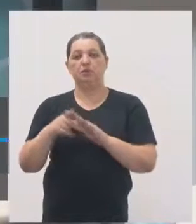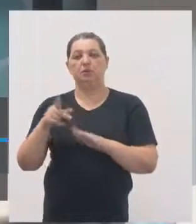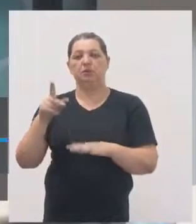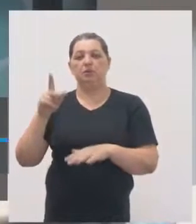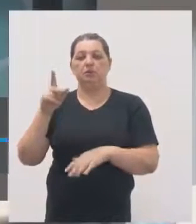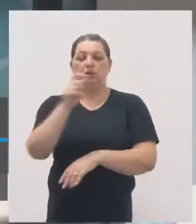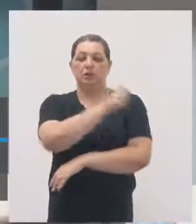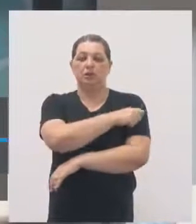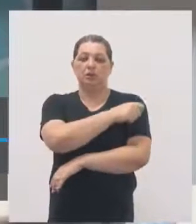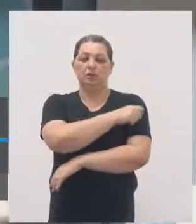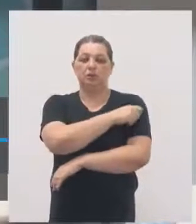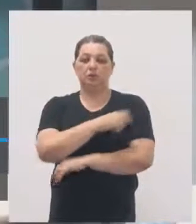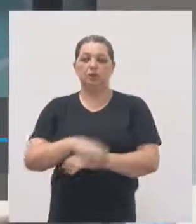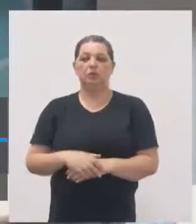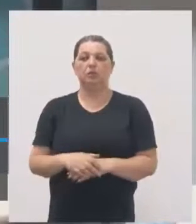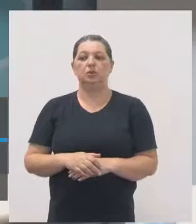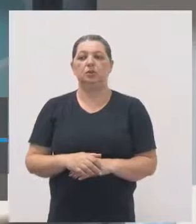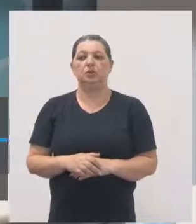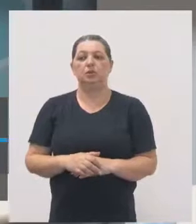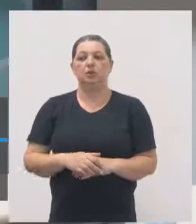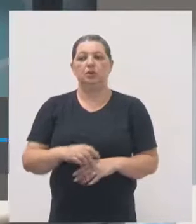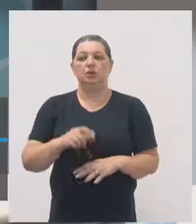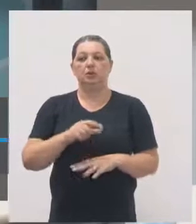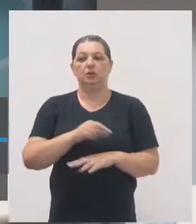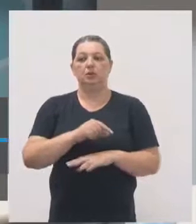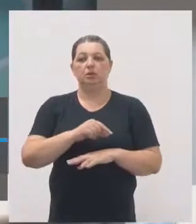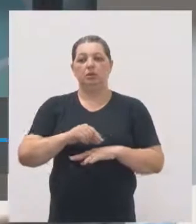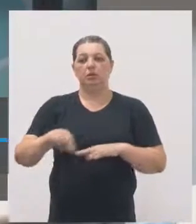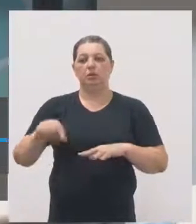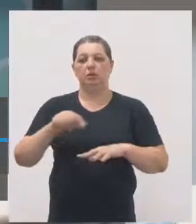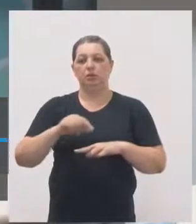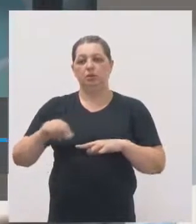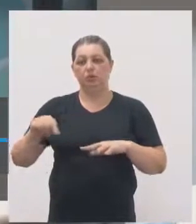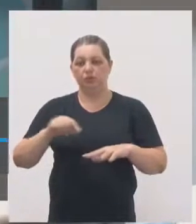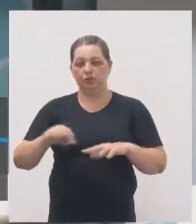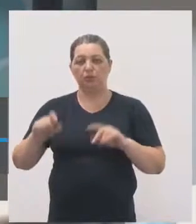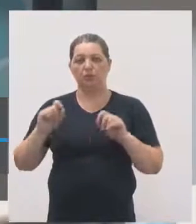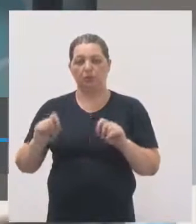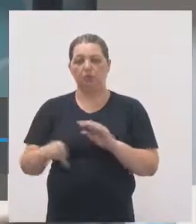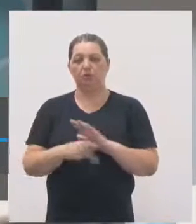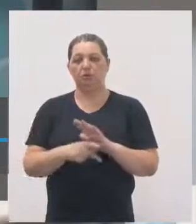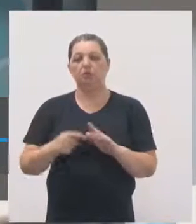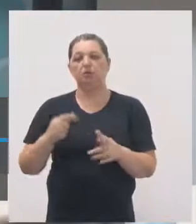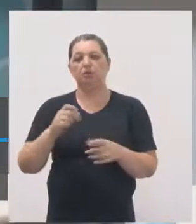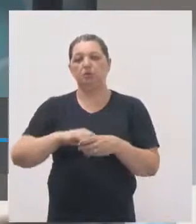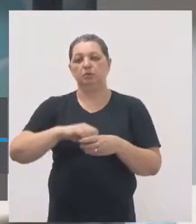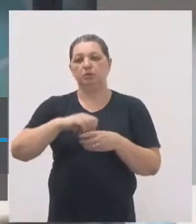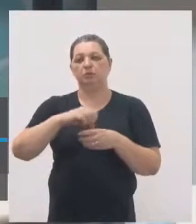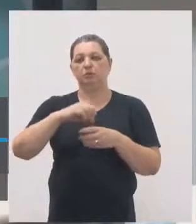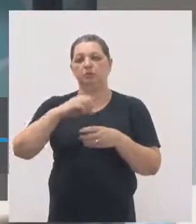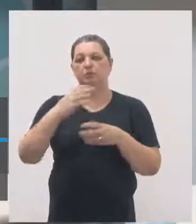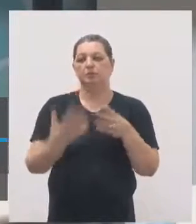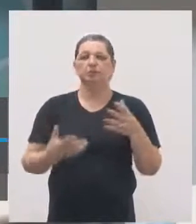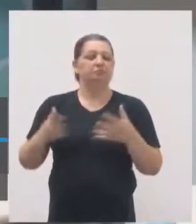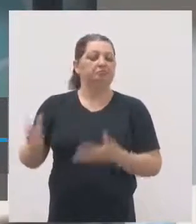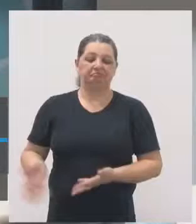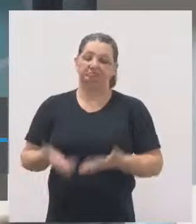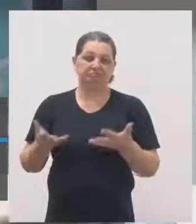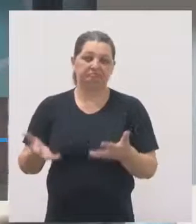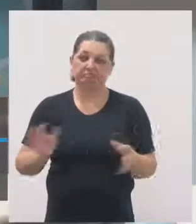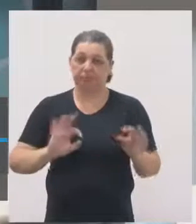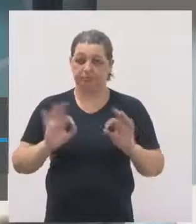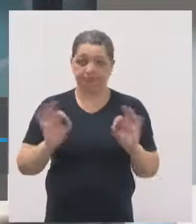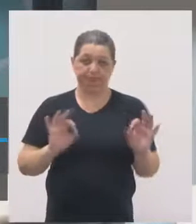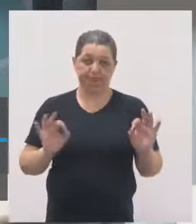assim, muito legal, porque geralmente a gente trabalha com conteúdo, com o aluno, né? E a gente não estimula ele mobilizar